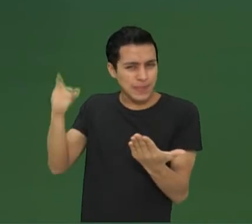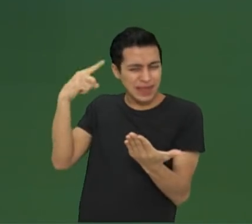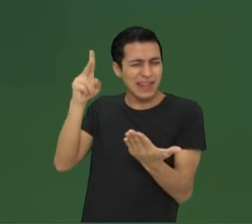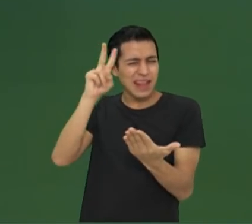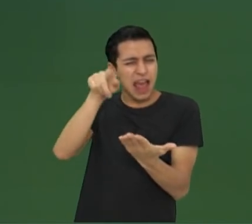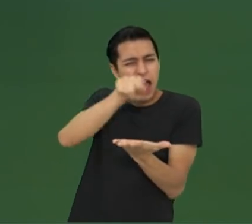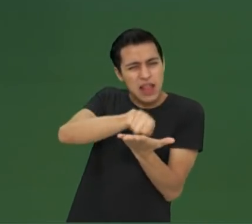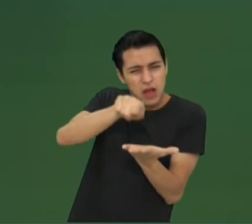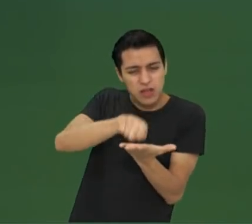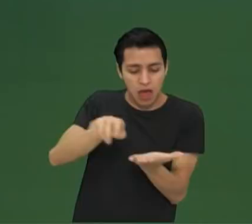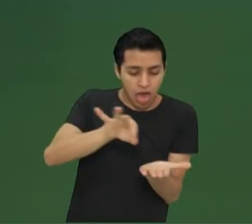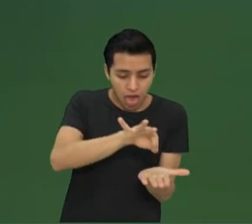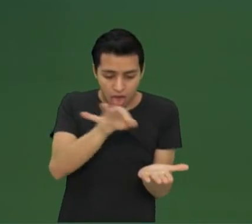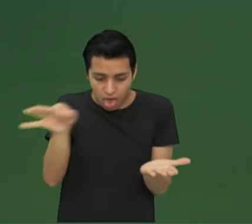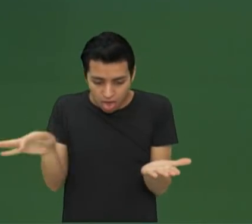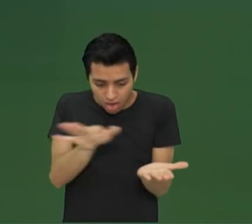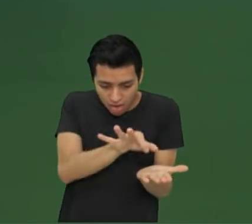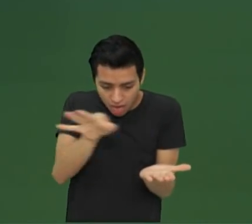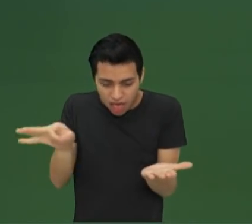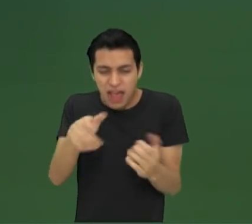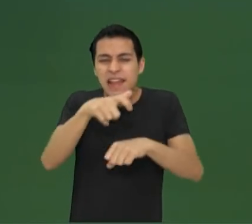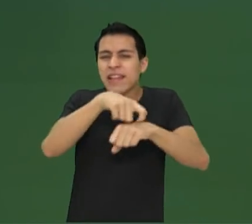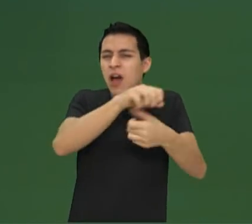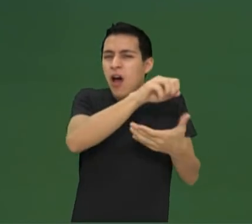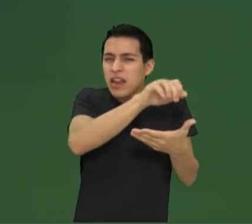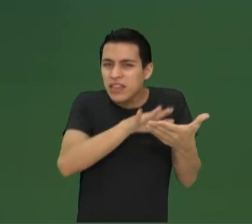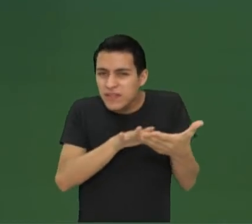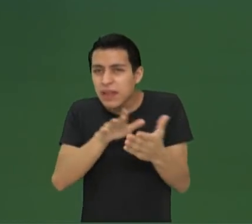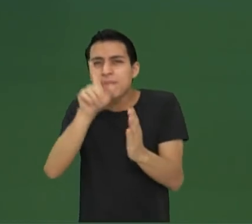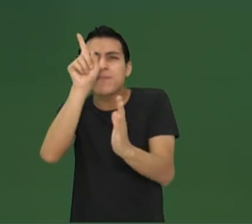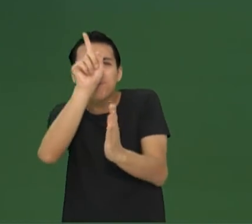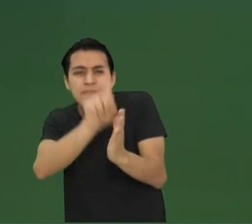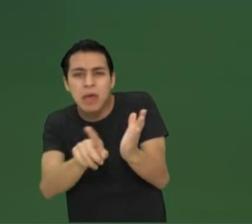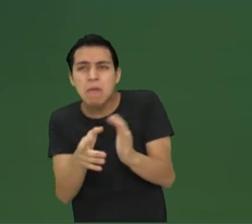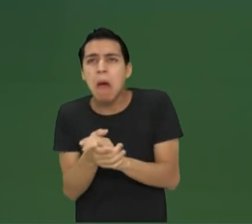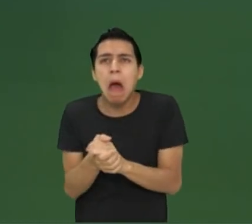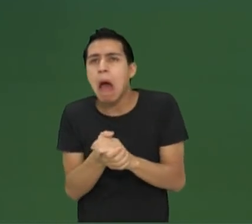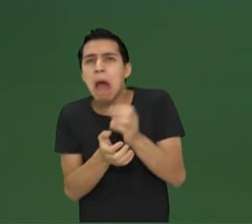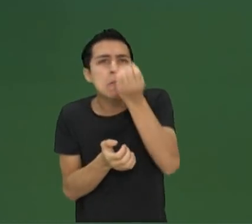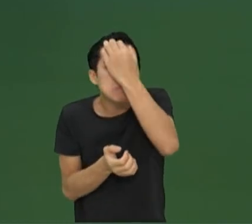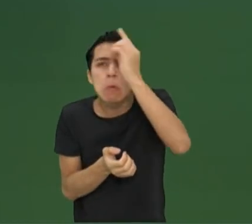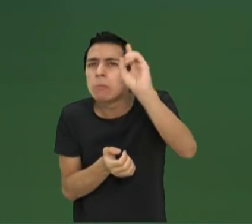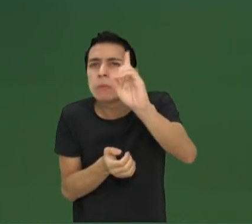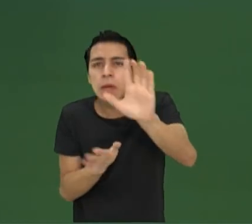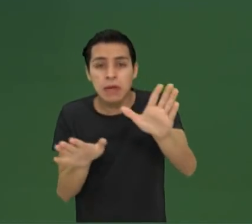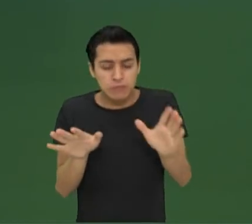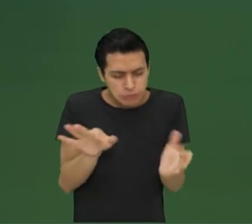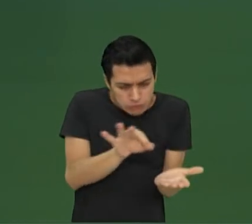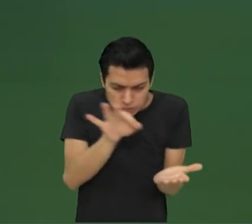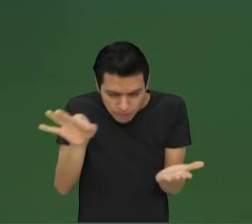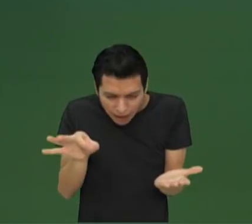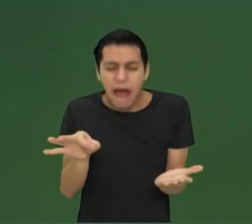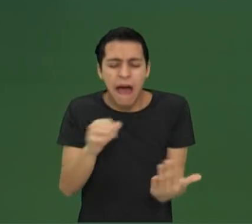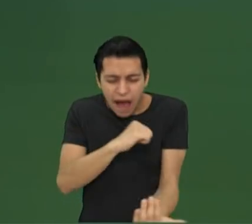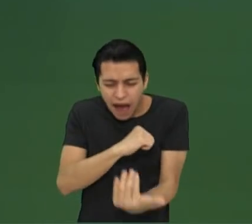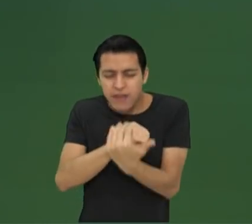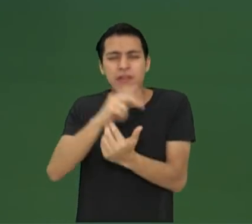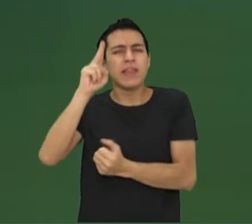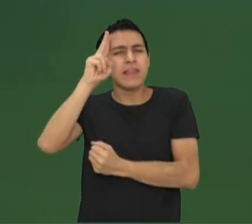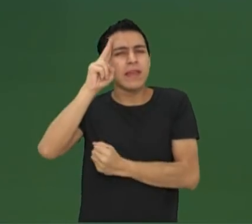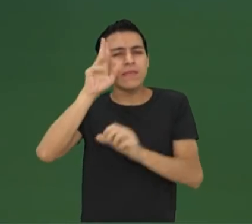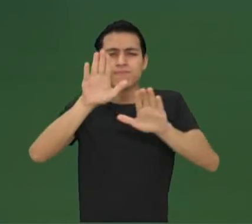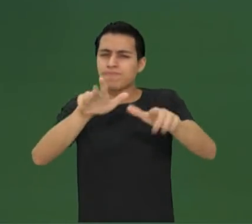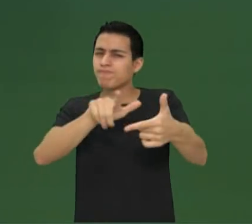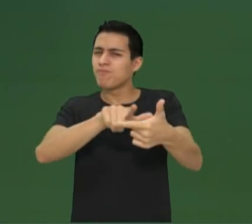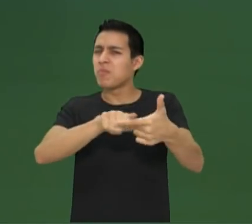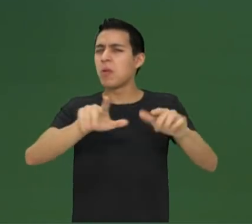passadas. Você não lembrando na hora dos exercícios, na hora do quiz, você pode dar voltar um pouquinho no caderno ali para relembrar. Não tem problema